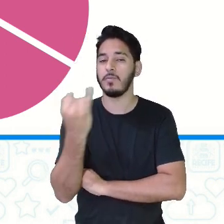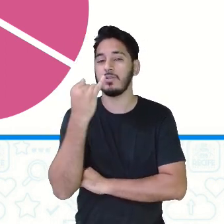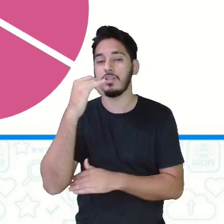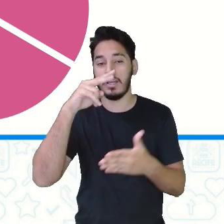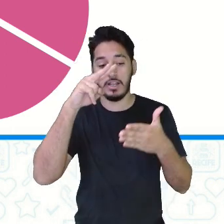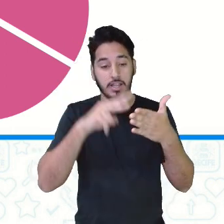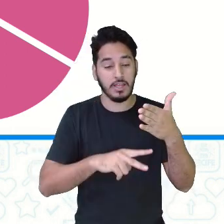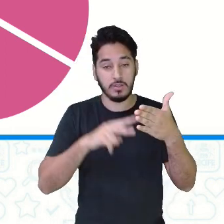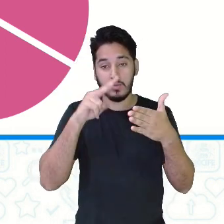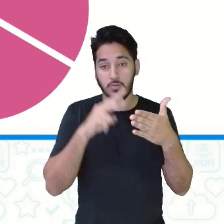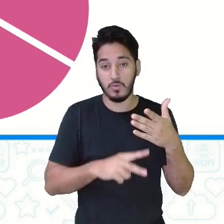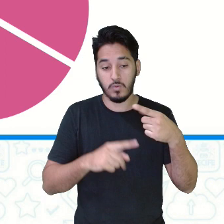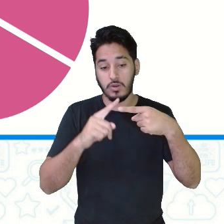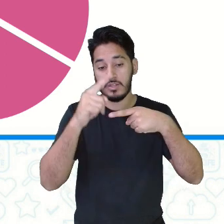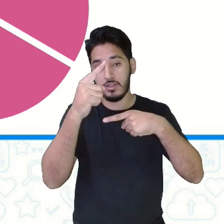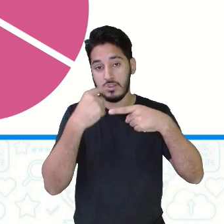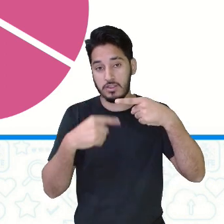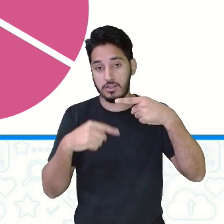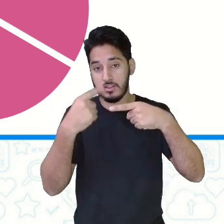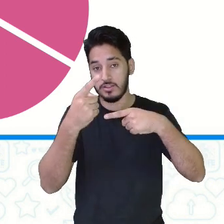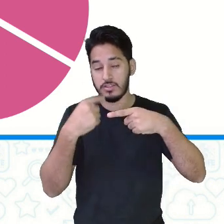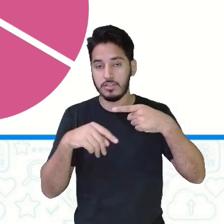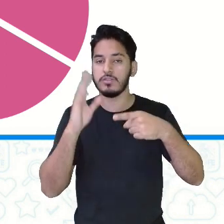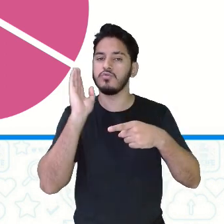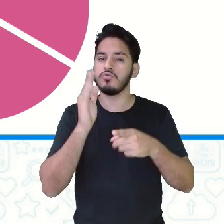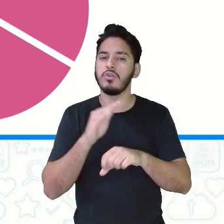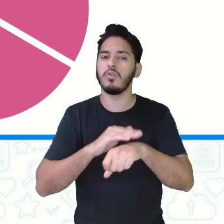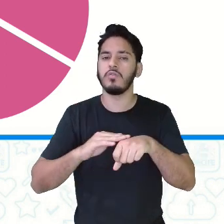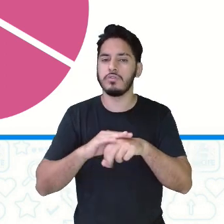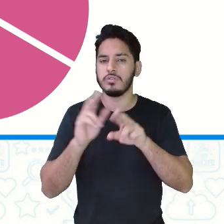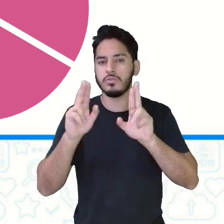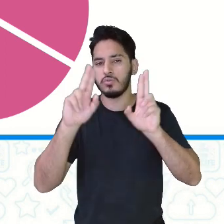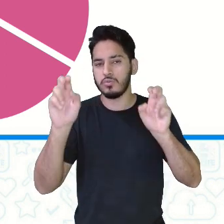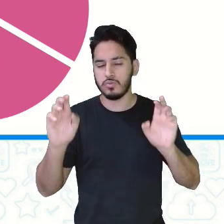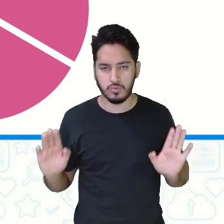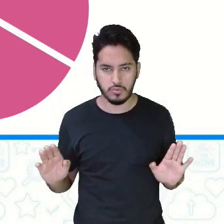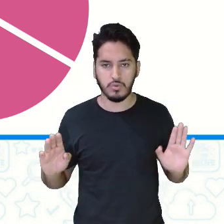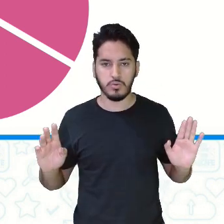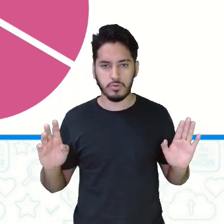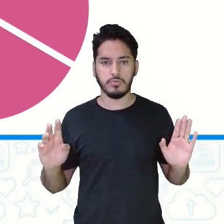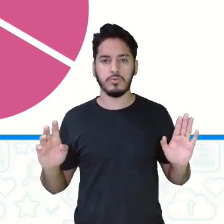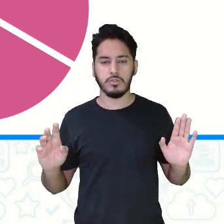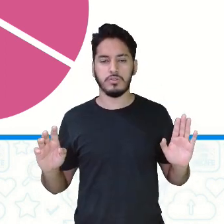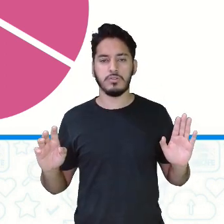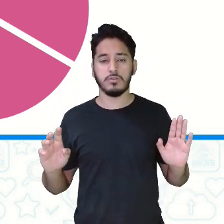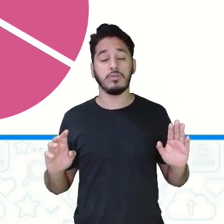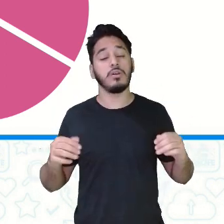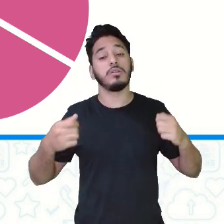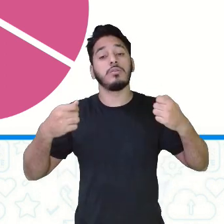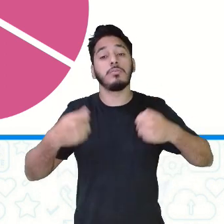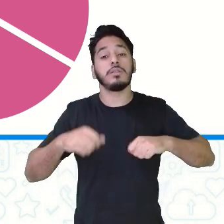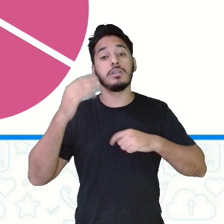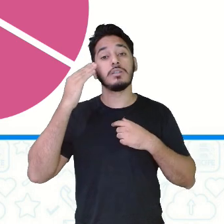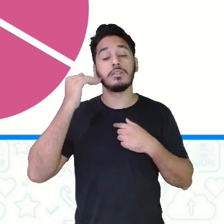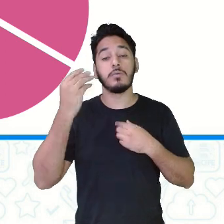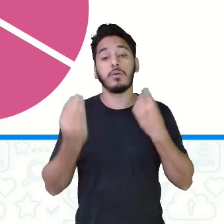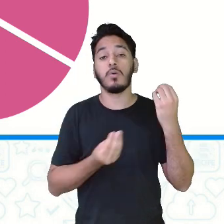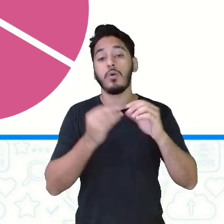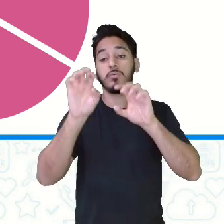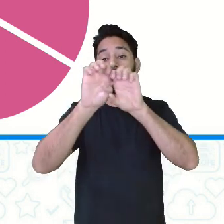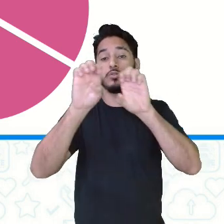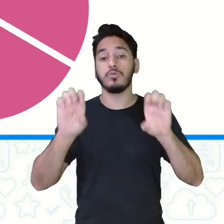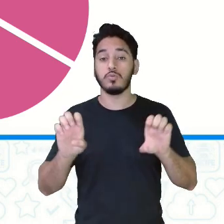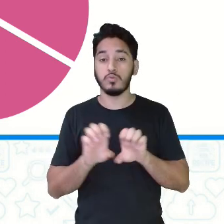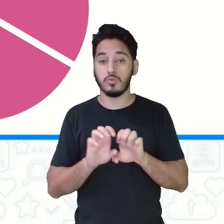das frações, quinto ano, a gente já conversou sobre isso. A gente precisa saber fazer a estrutura